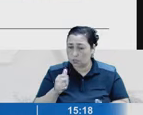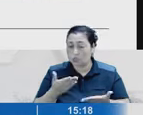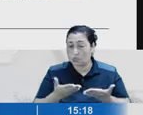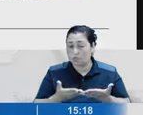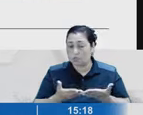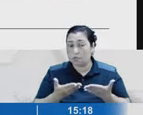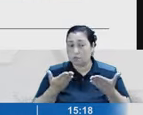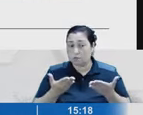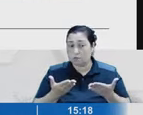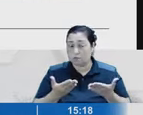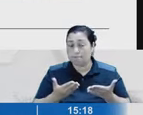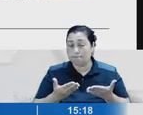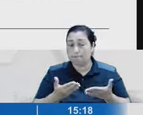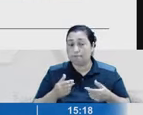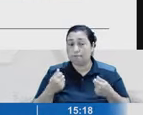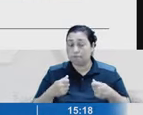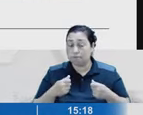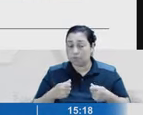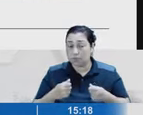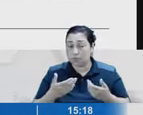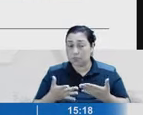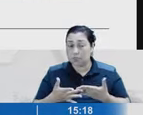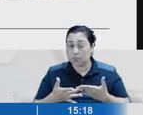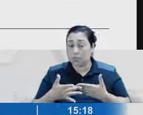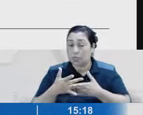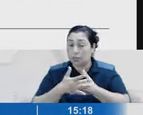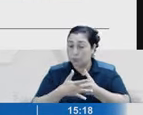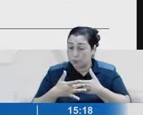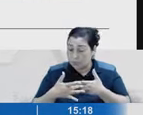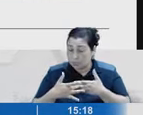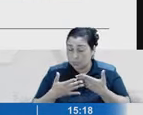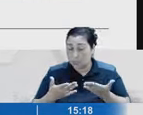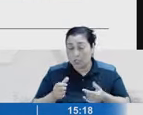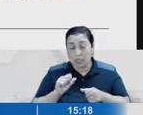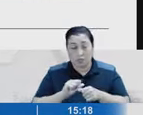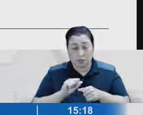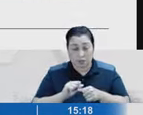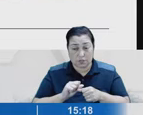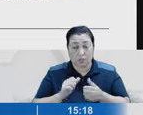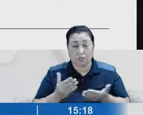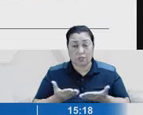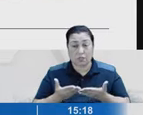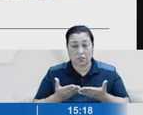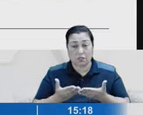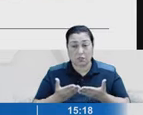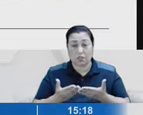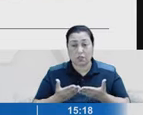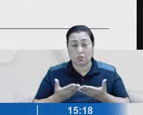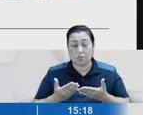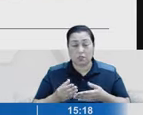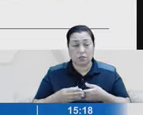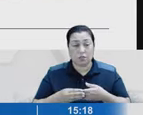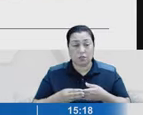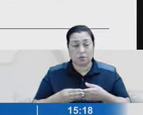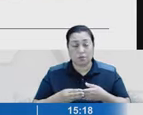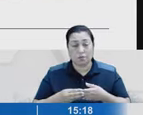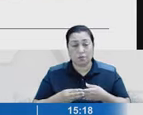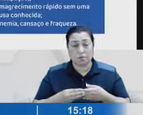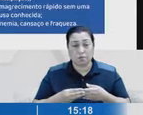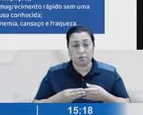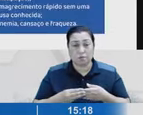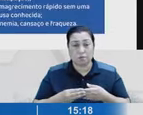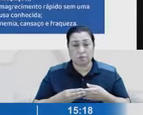ser um câncer de reto ou um câncer de sigmoide, que é aquela partezinha mais baixa ali, perto do reto. Né?